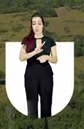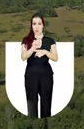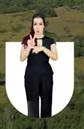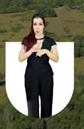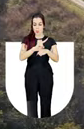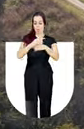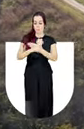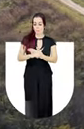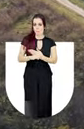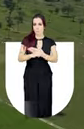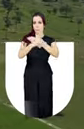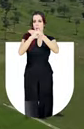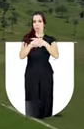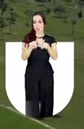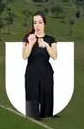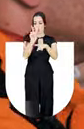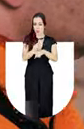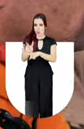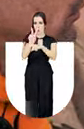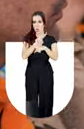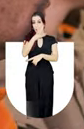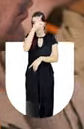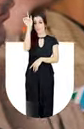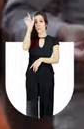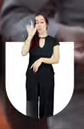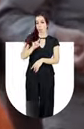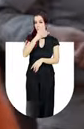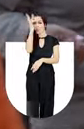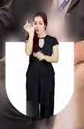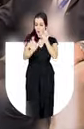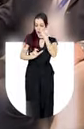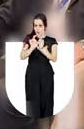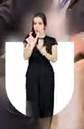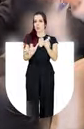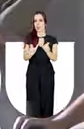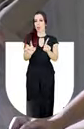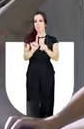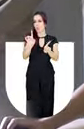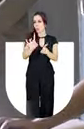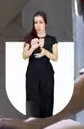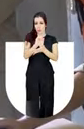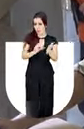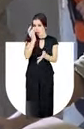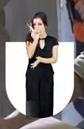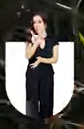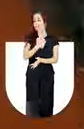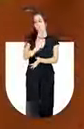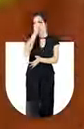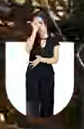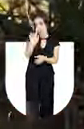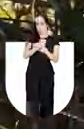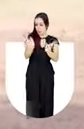Para cuidar do Pantanal e do Cerrado e preservá-los, Mato Grosso do Sul conta com grandes pessoas à sua frente. Mas não é uma tarefa fácil,